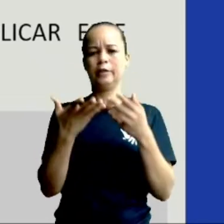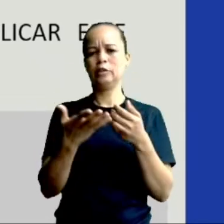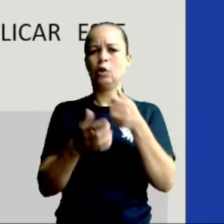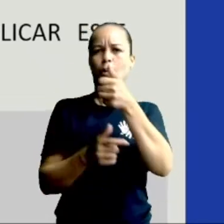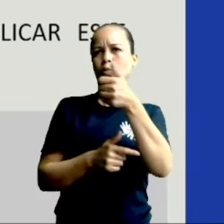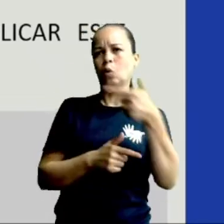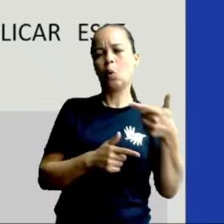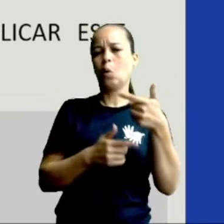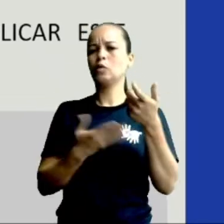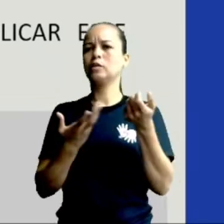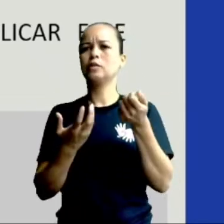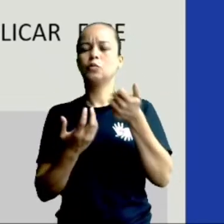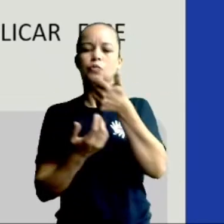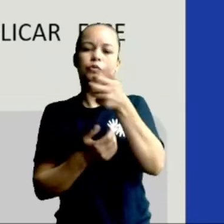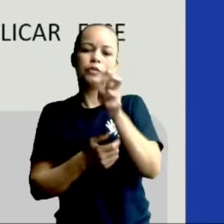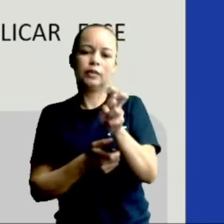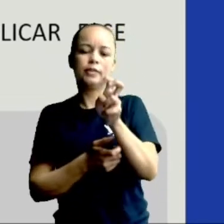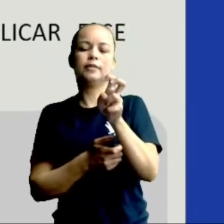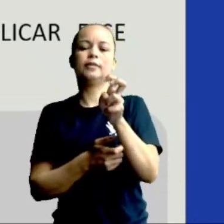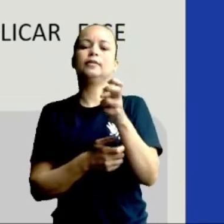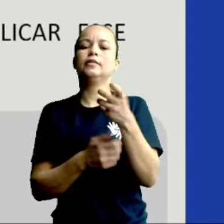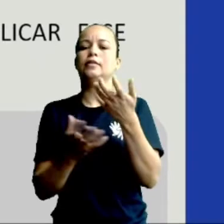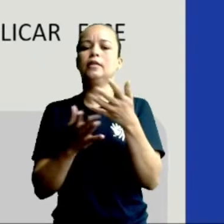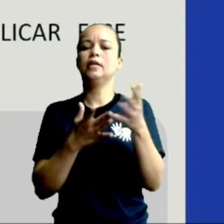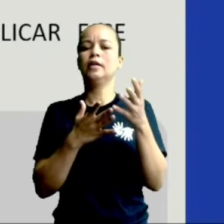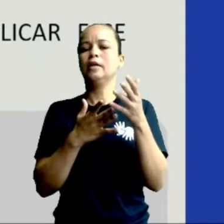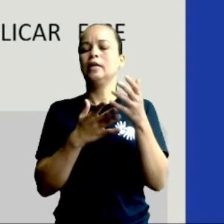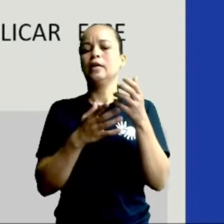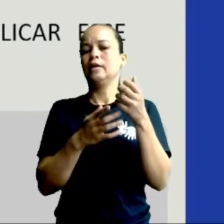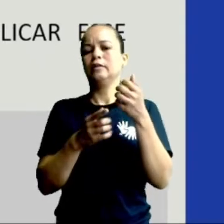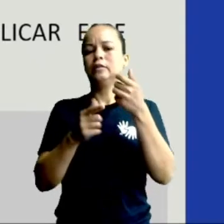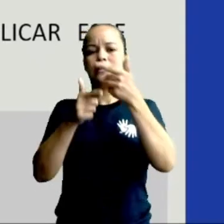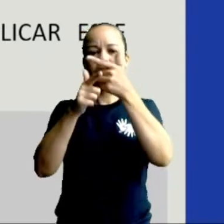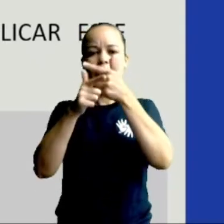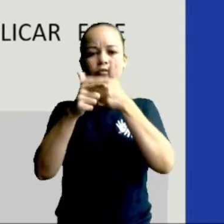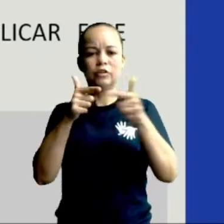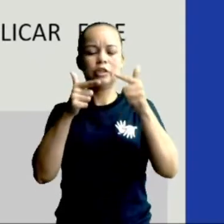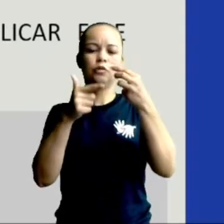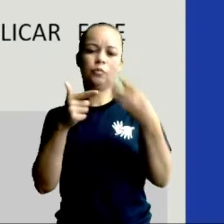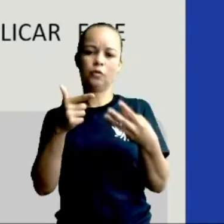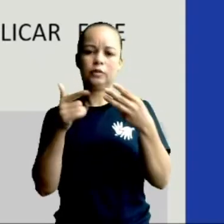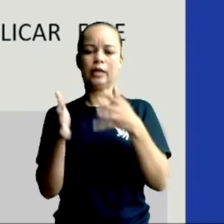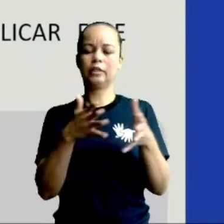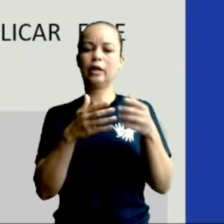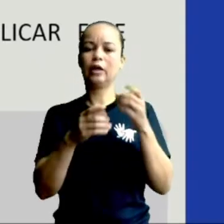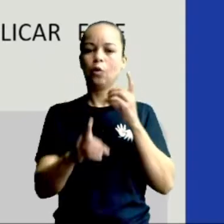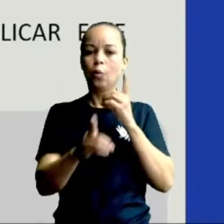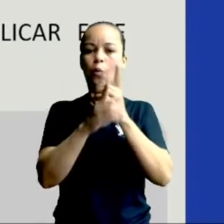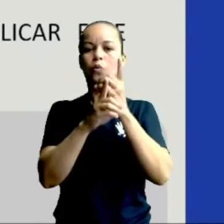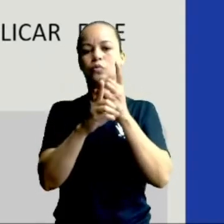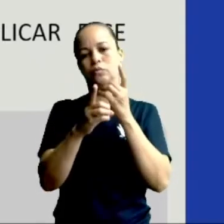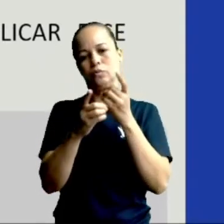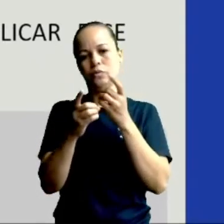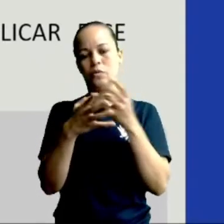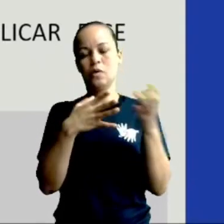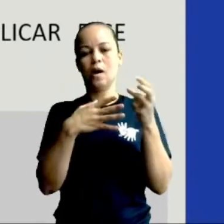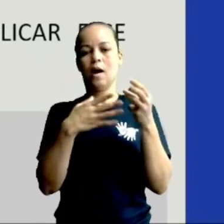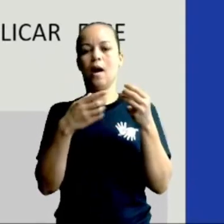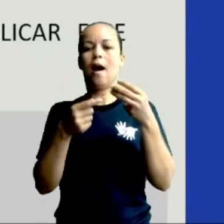3, eu posso dividir 12 por 3, e aí eu vou achar a terça parte desse determinado número,